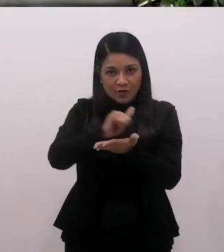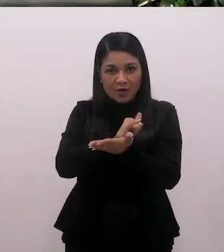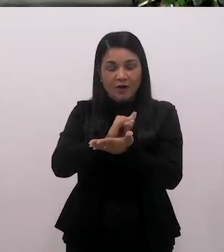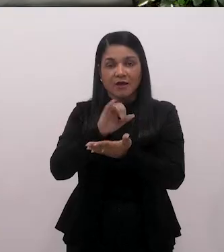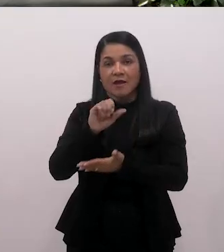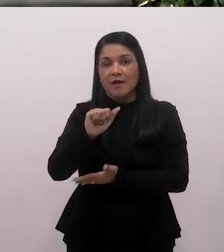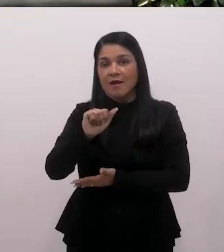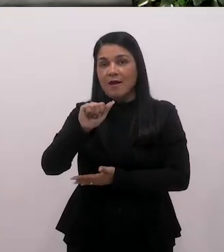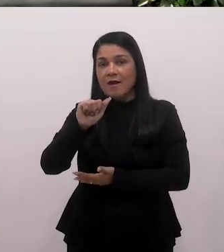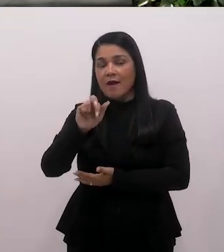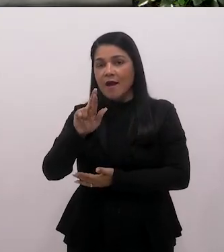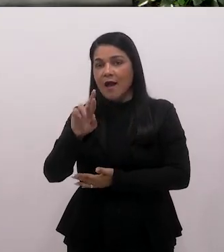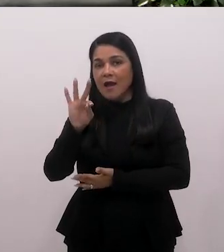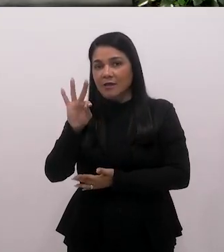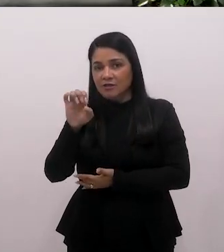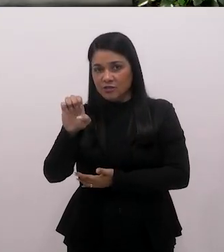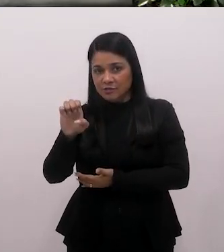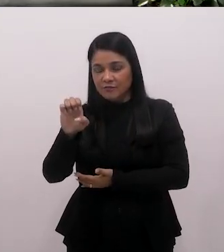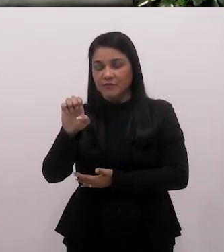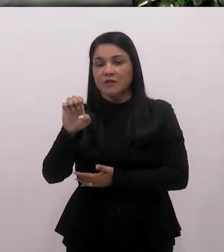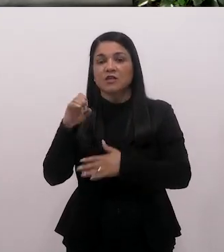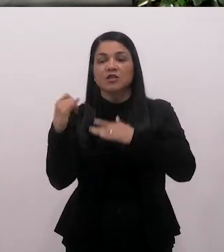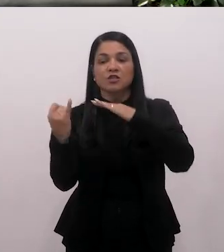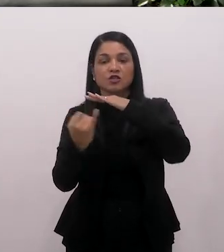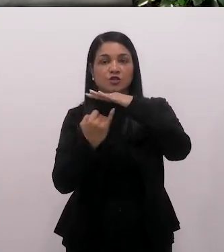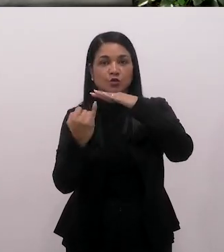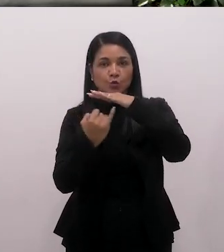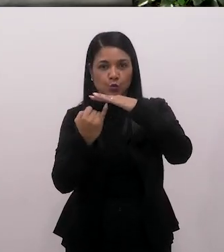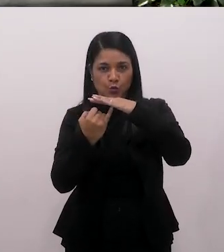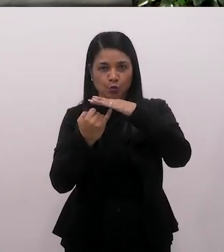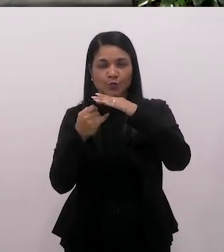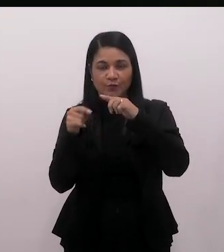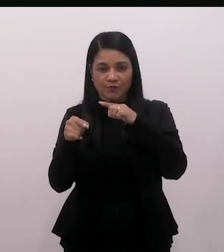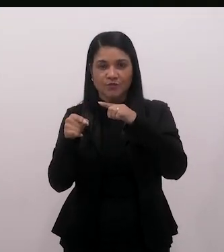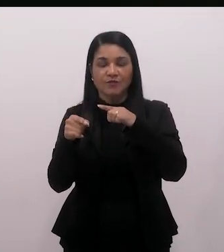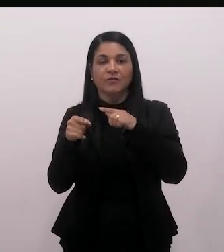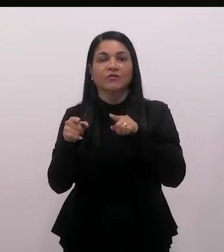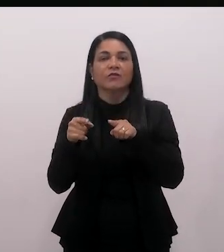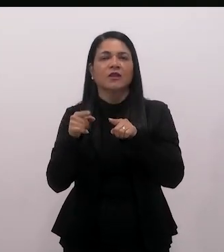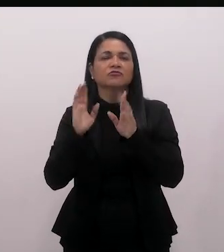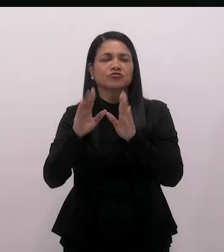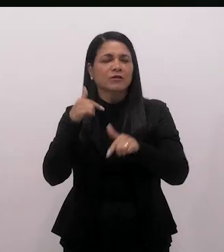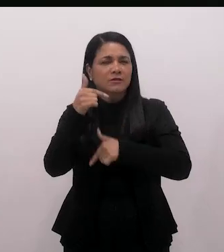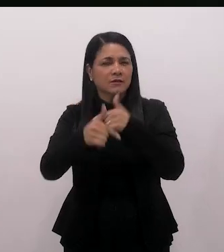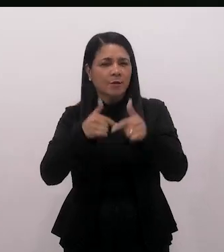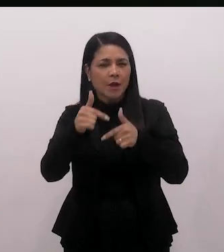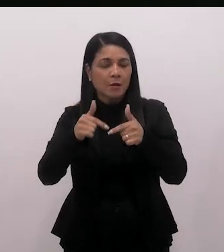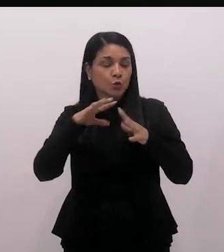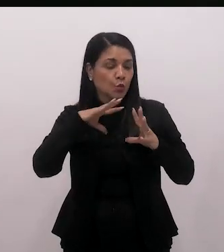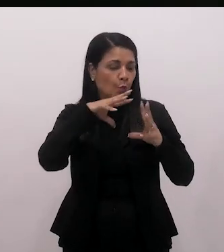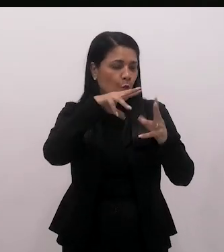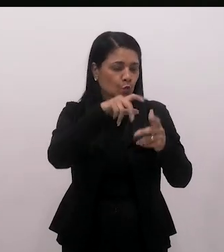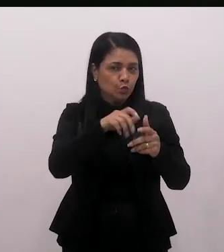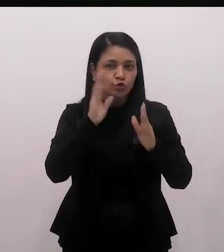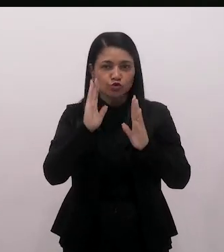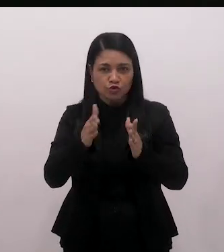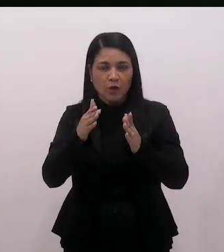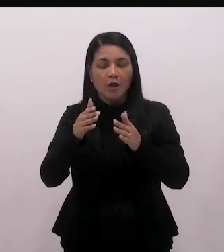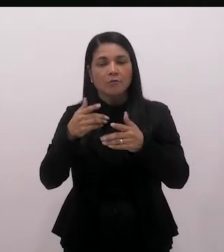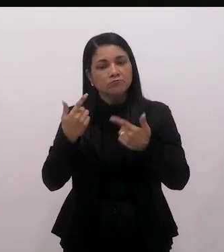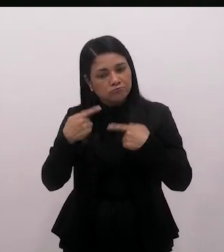em português, Instituto, em inglês. Isso. Tudo com E no fim. E nós já trabalhamos no mundo inteiro e